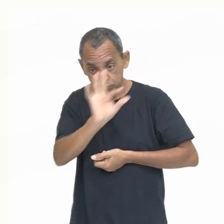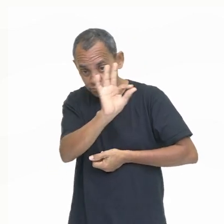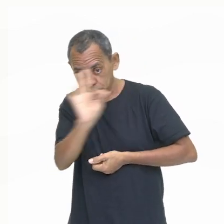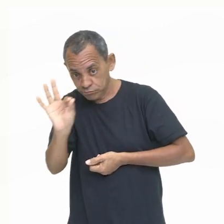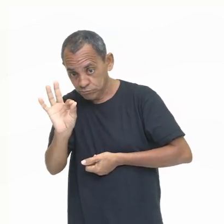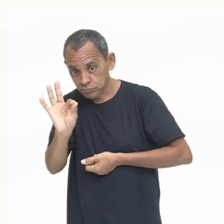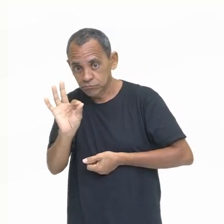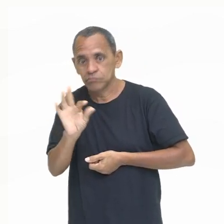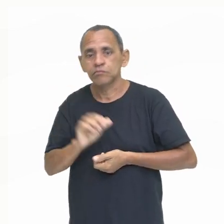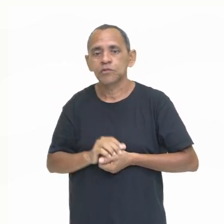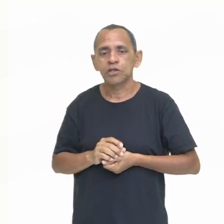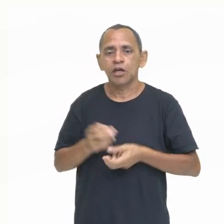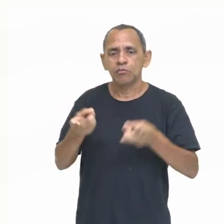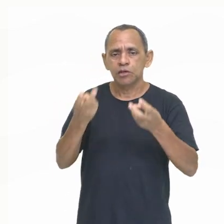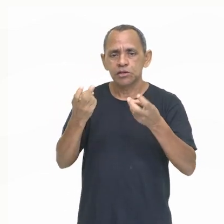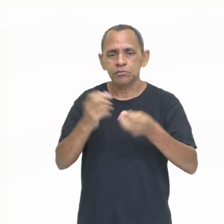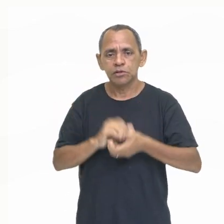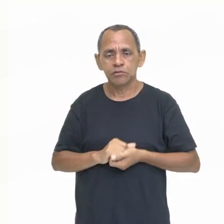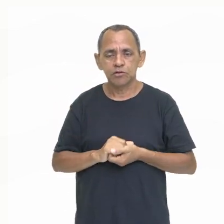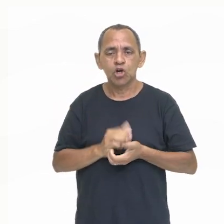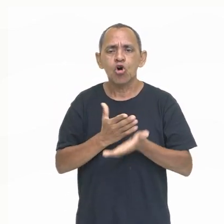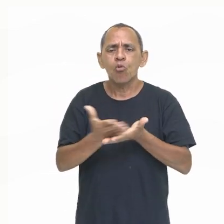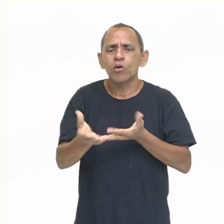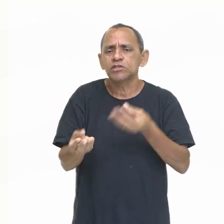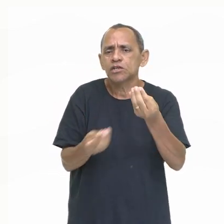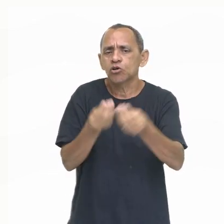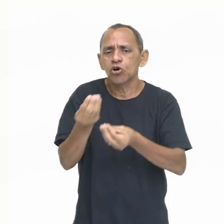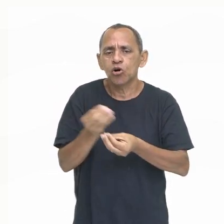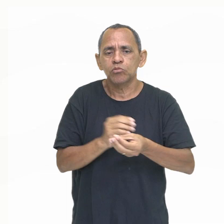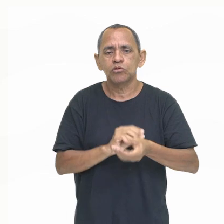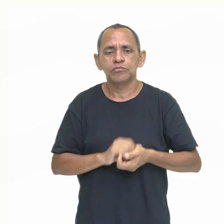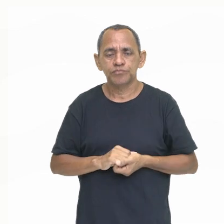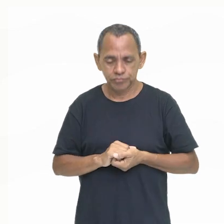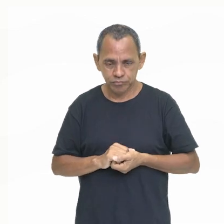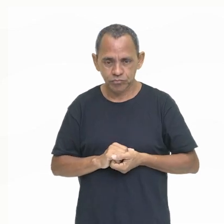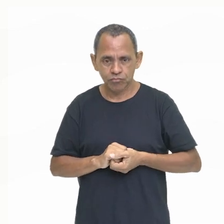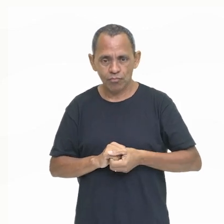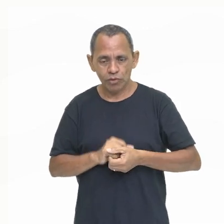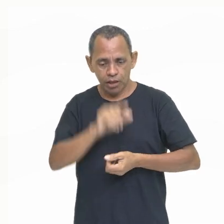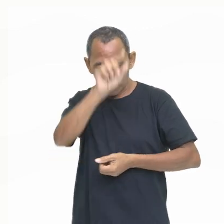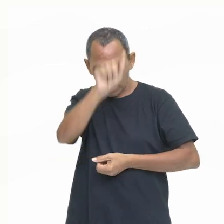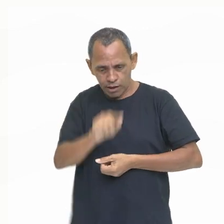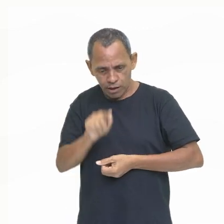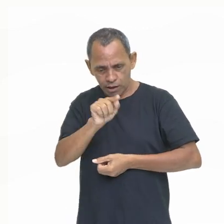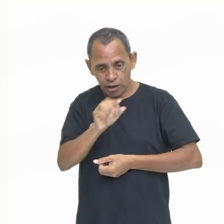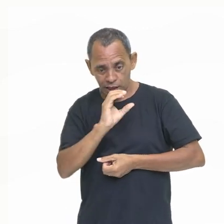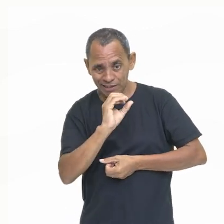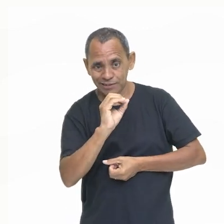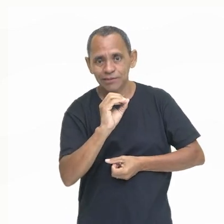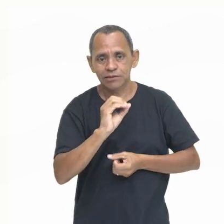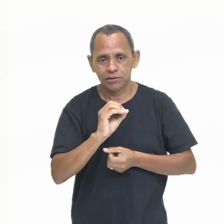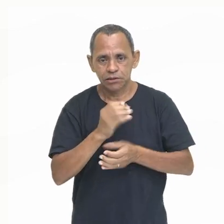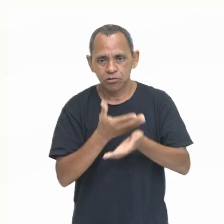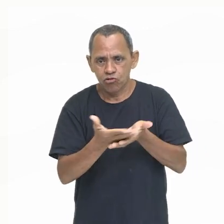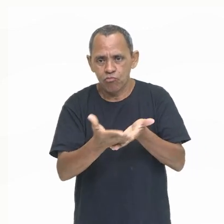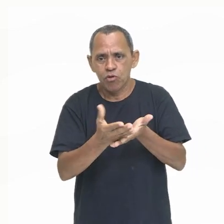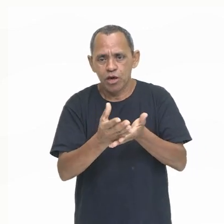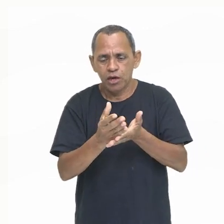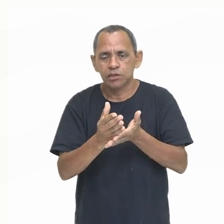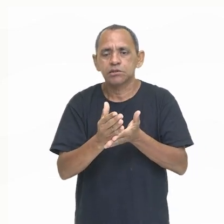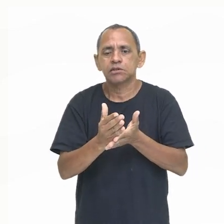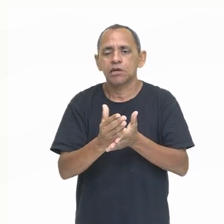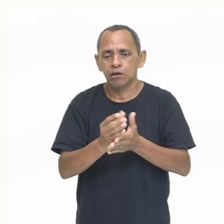ó, ele começa para um domínio igual a 0 e vai até um